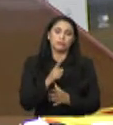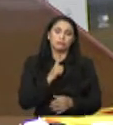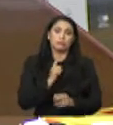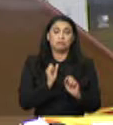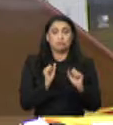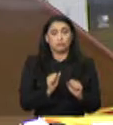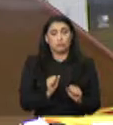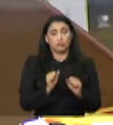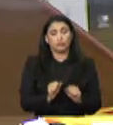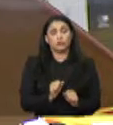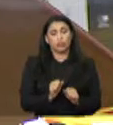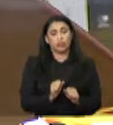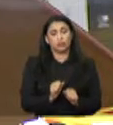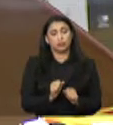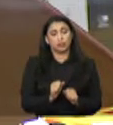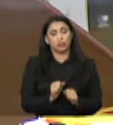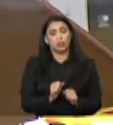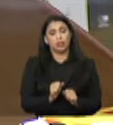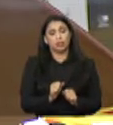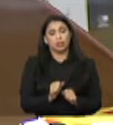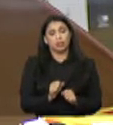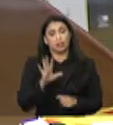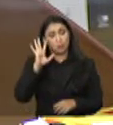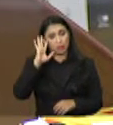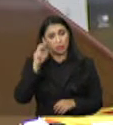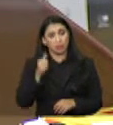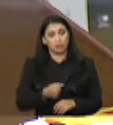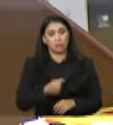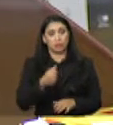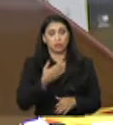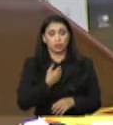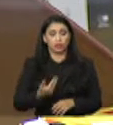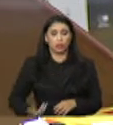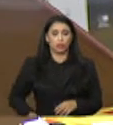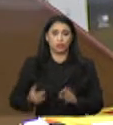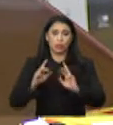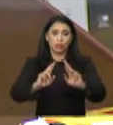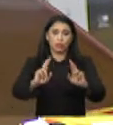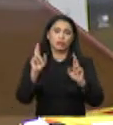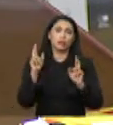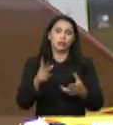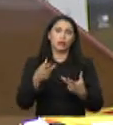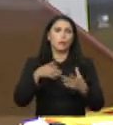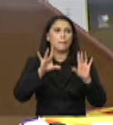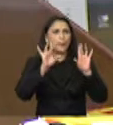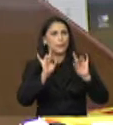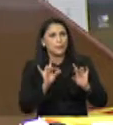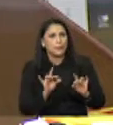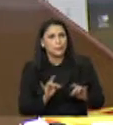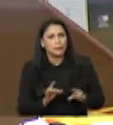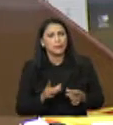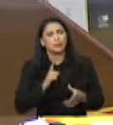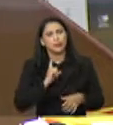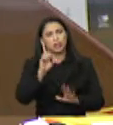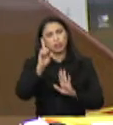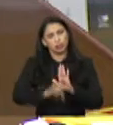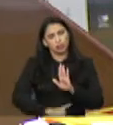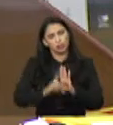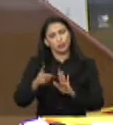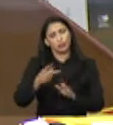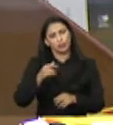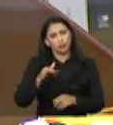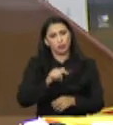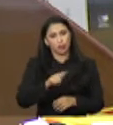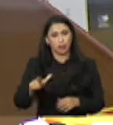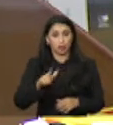que podem sofrer sanção estatal suja Evidente ausência de lógica na diferenciação profunda entre garantias aplicáveis ao direito penal